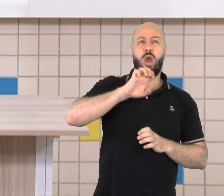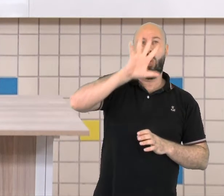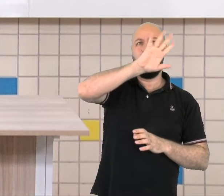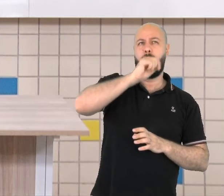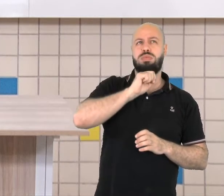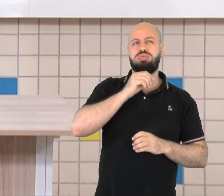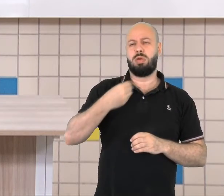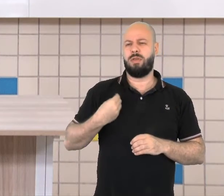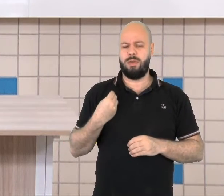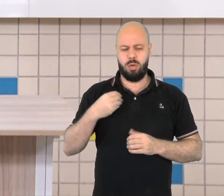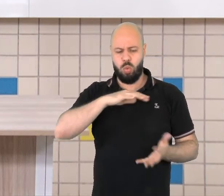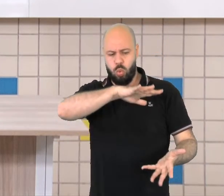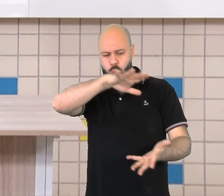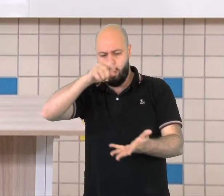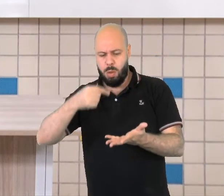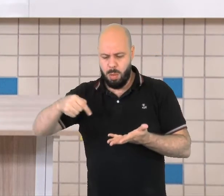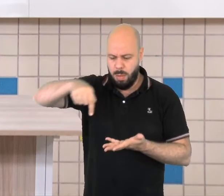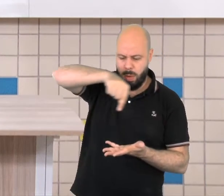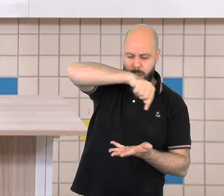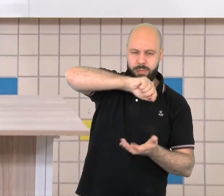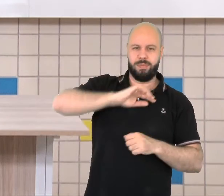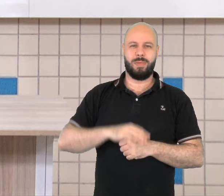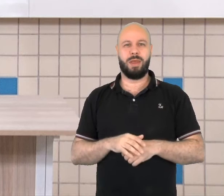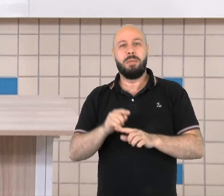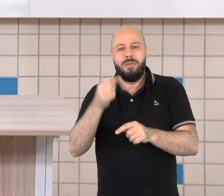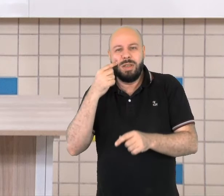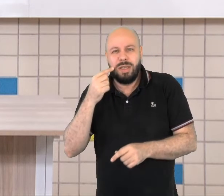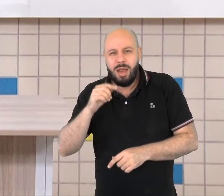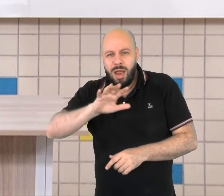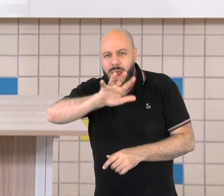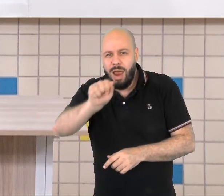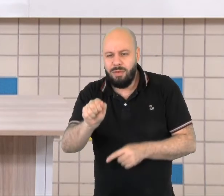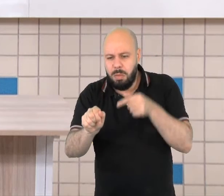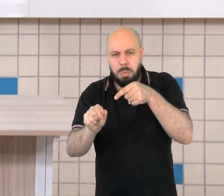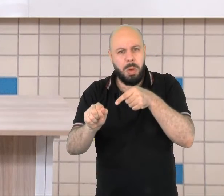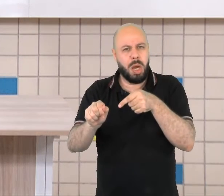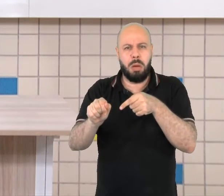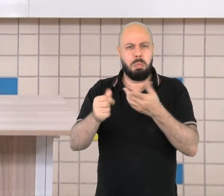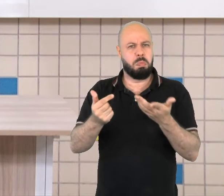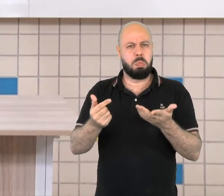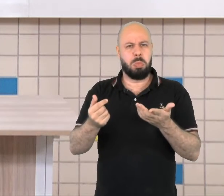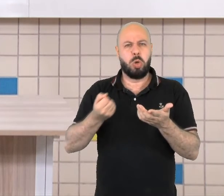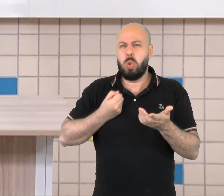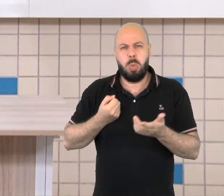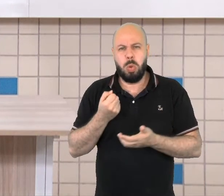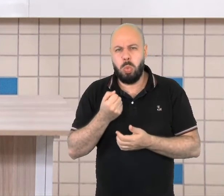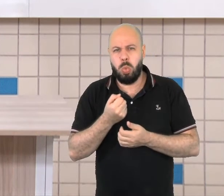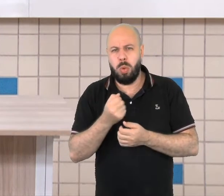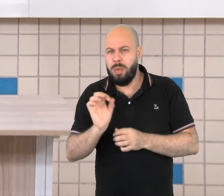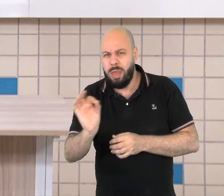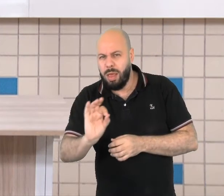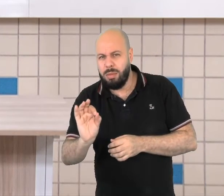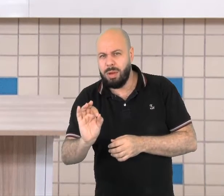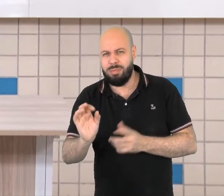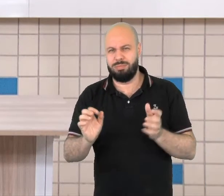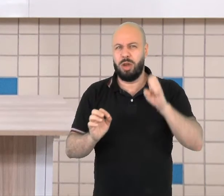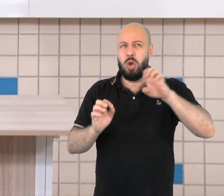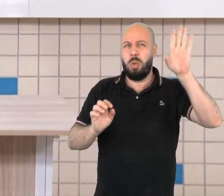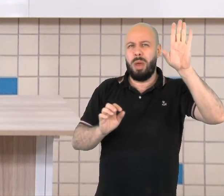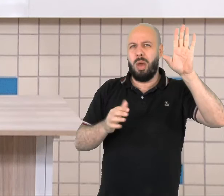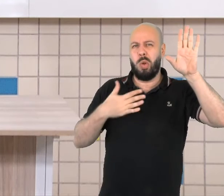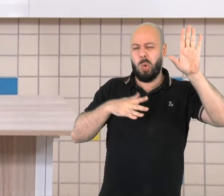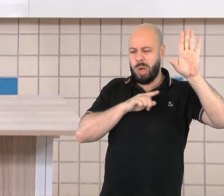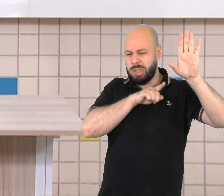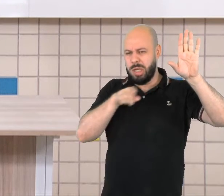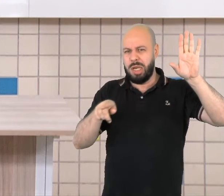perceberam que na África não tem esse dado? Aí eu me pergunto, será que os europeus não gostam de ir lá